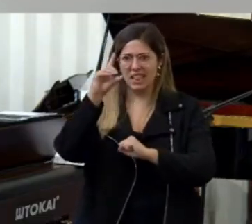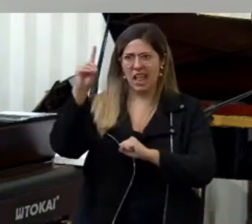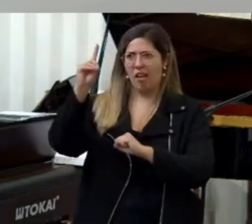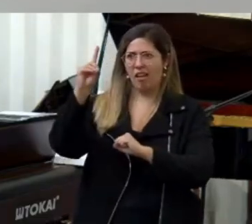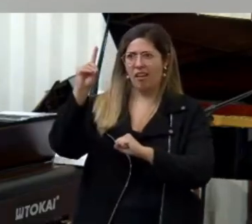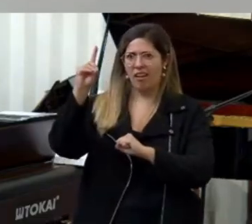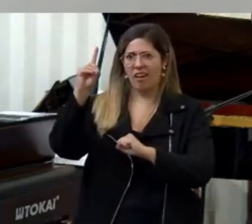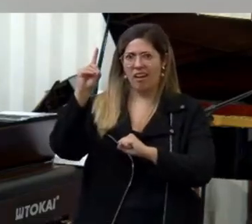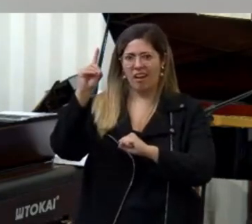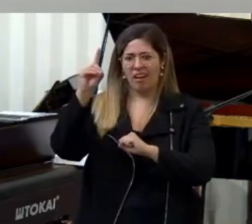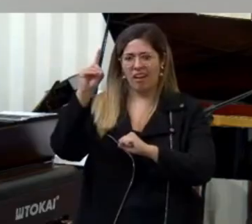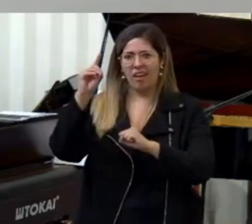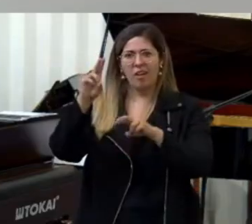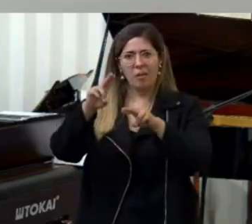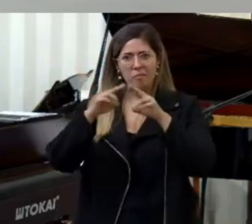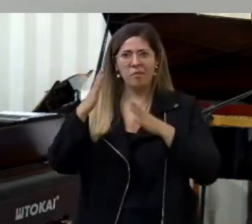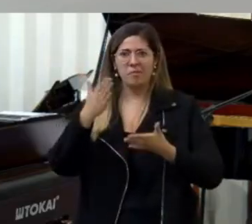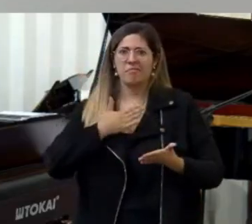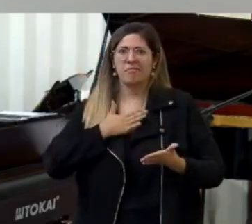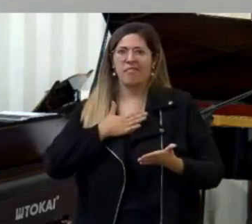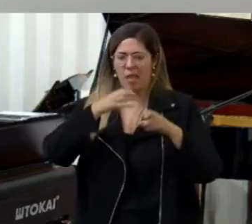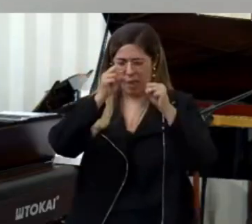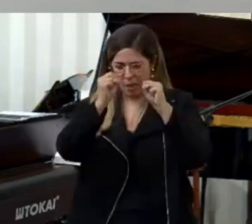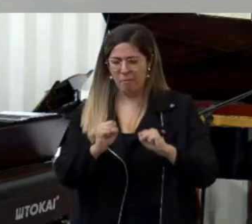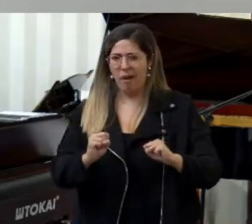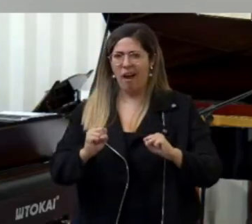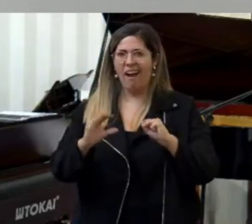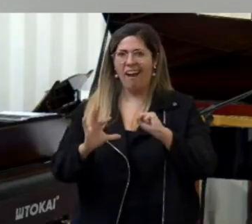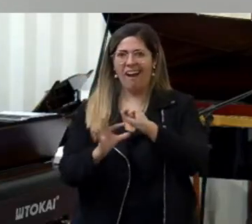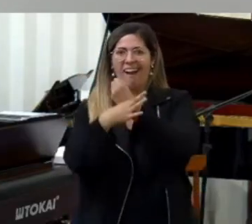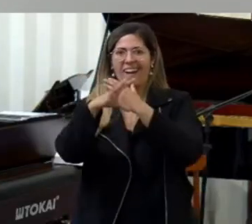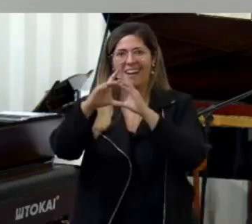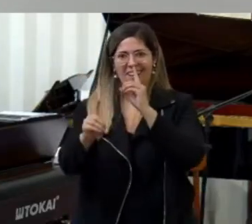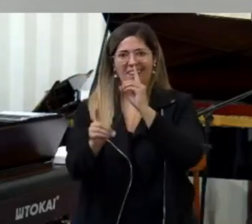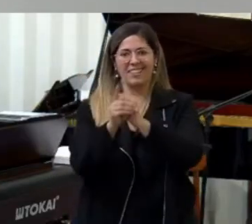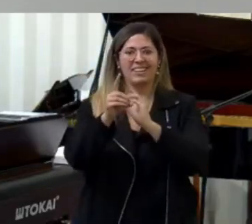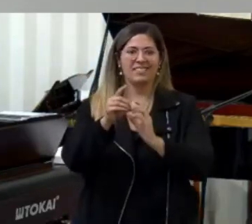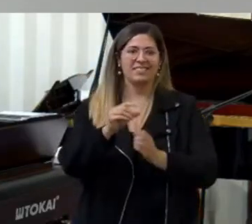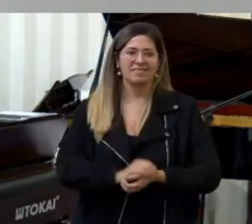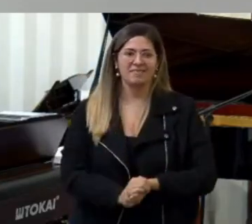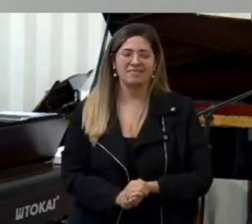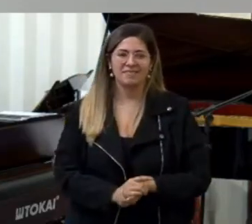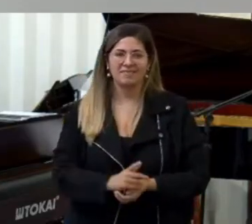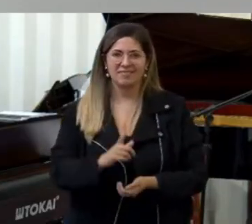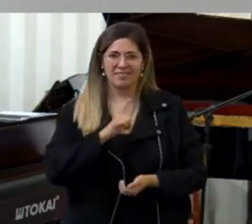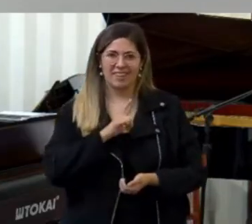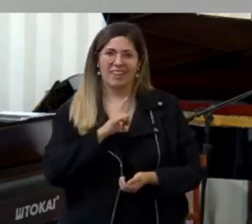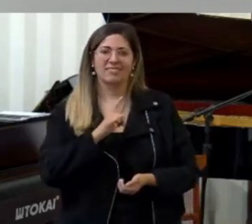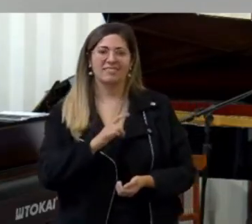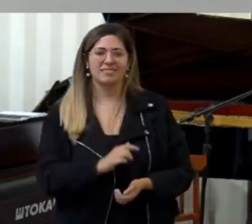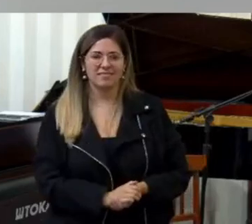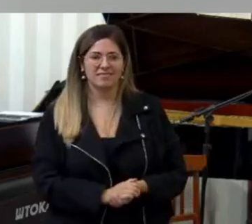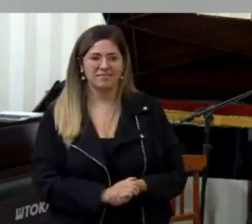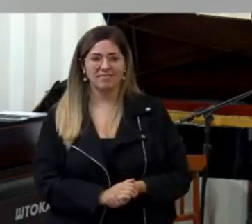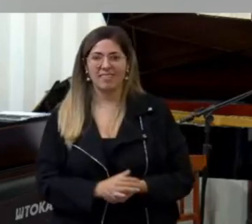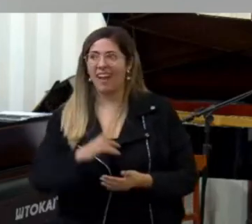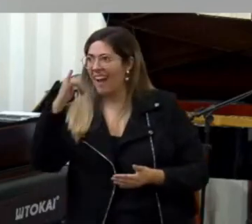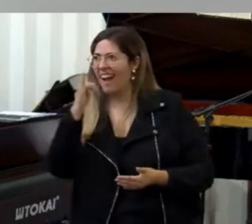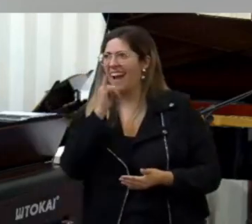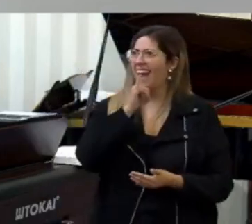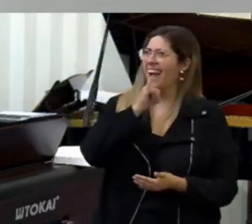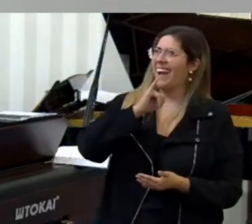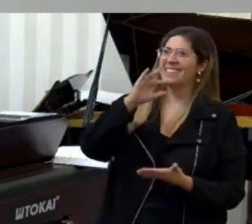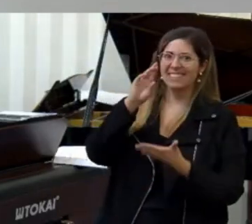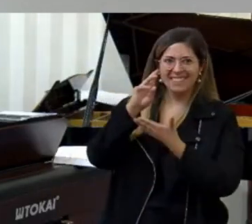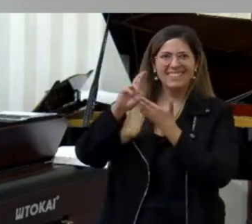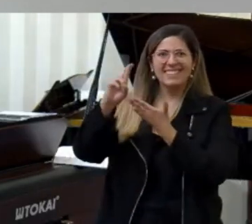mim. Em Ti eu posso encontrar segurança. Existe sim um refúgio. Então eu digo ao meu Senhor,